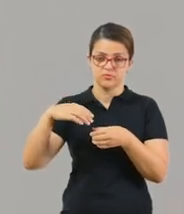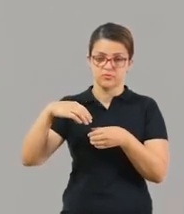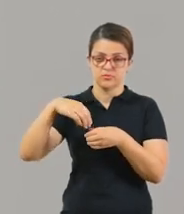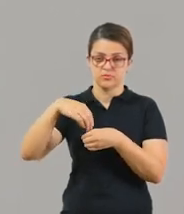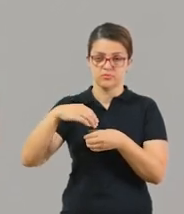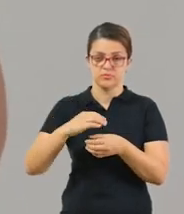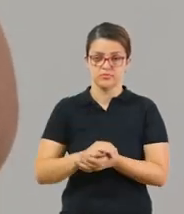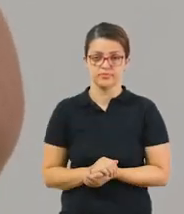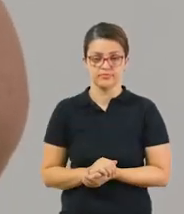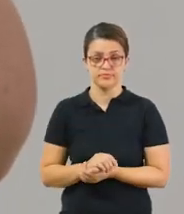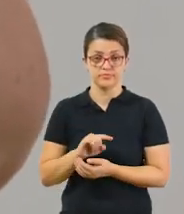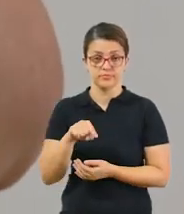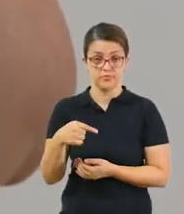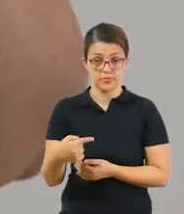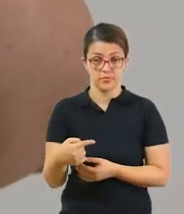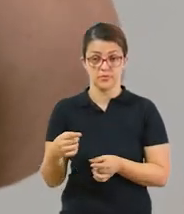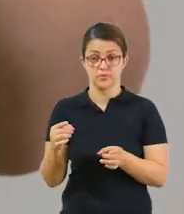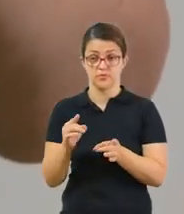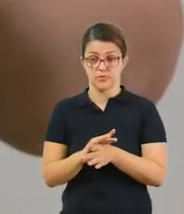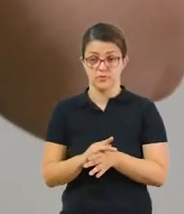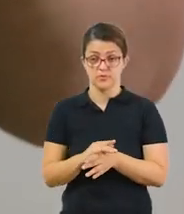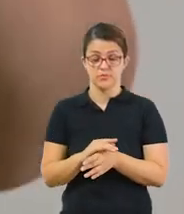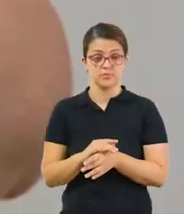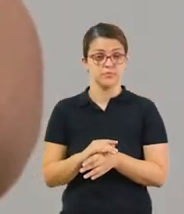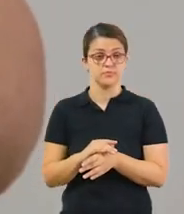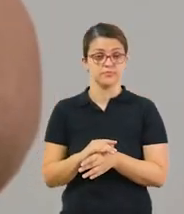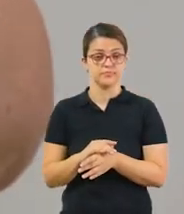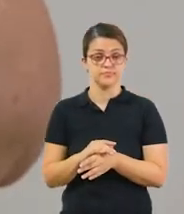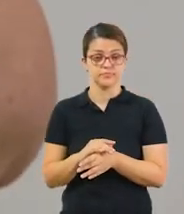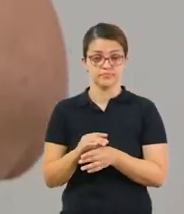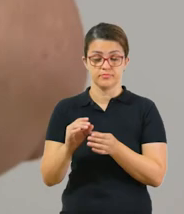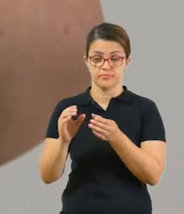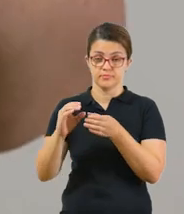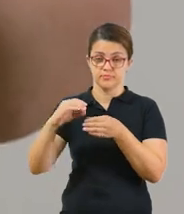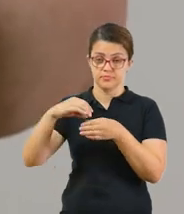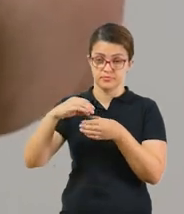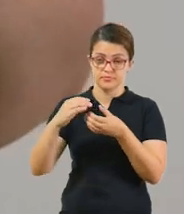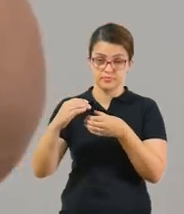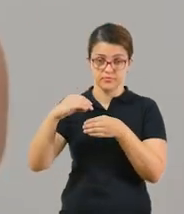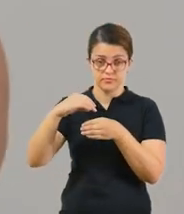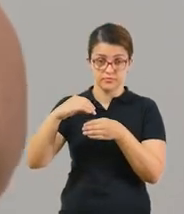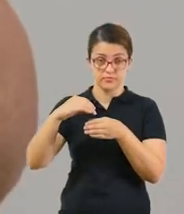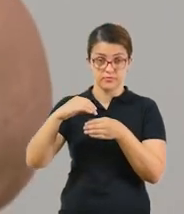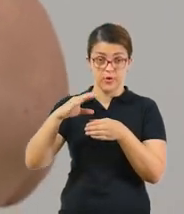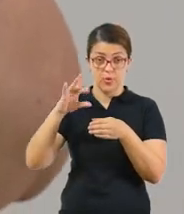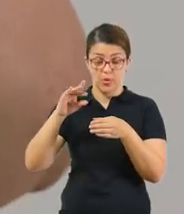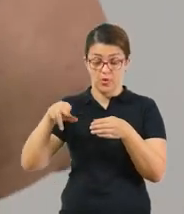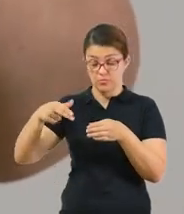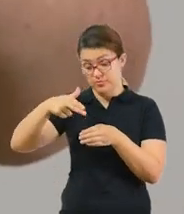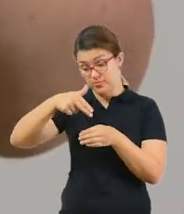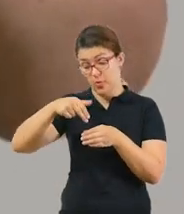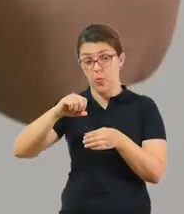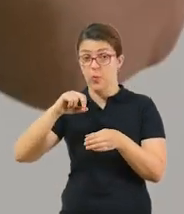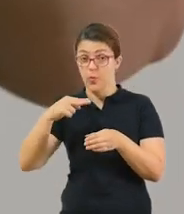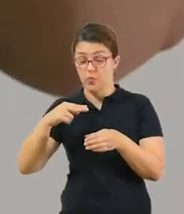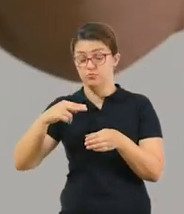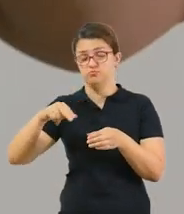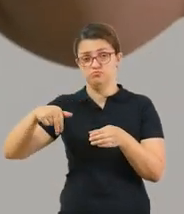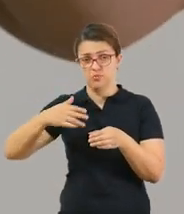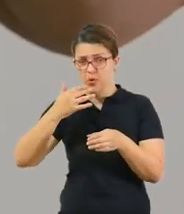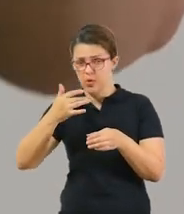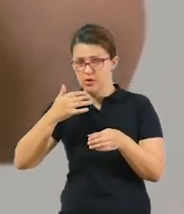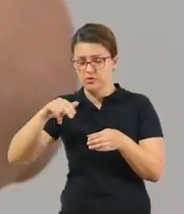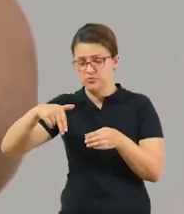espiral depois que termina você pode passar cola para impermeabilizar ou então pintar